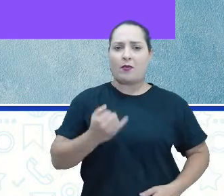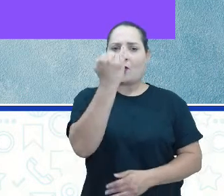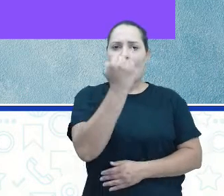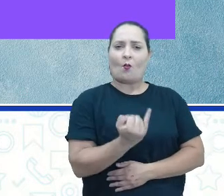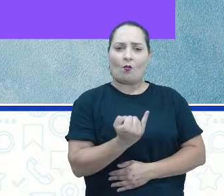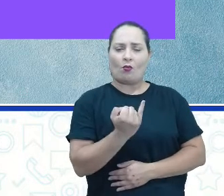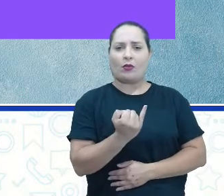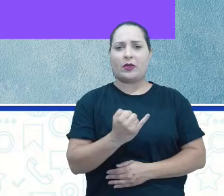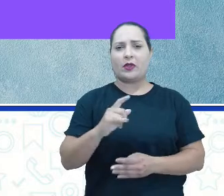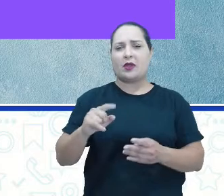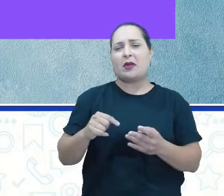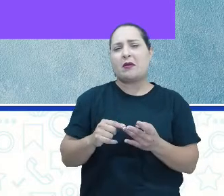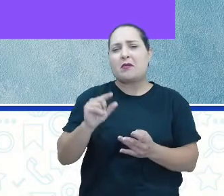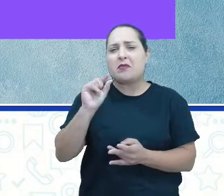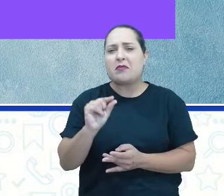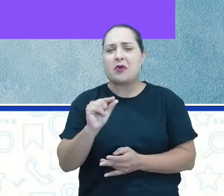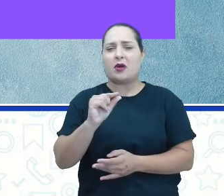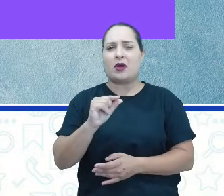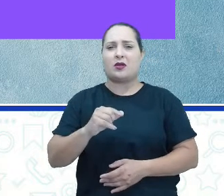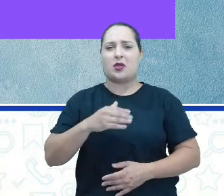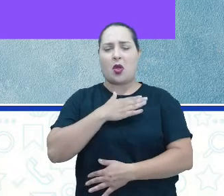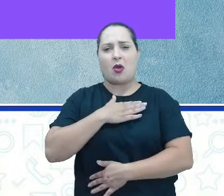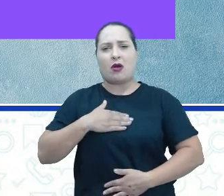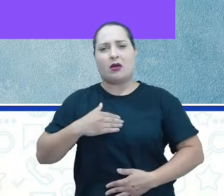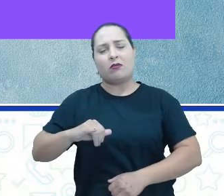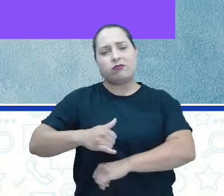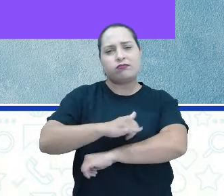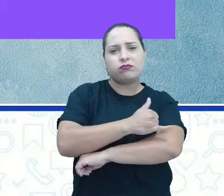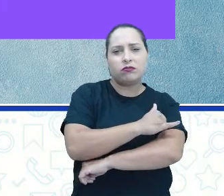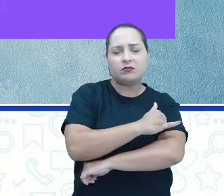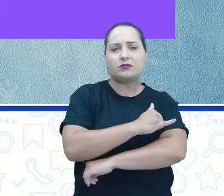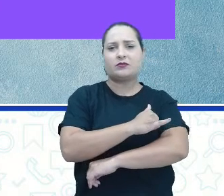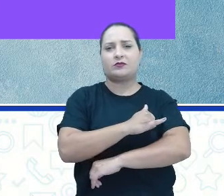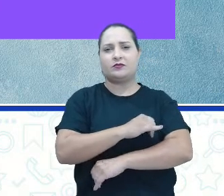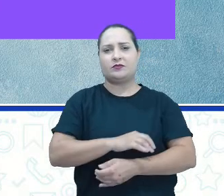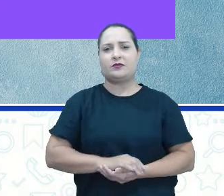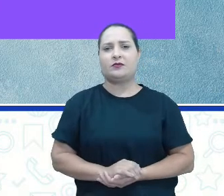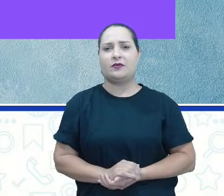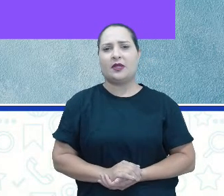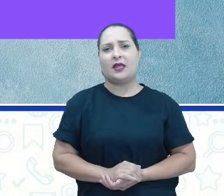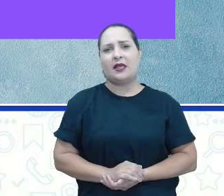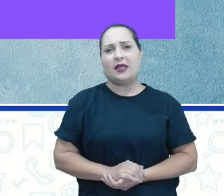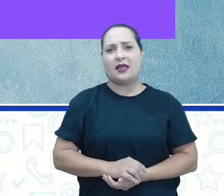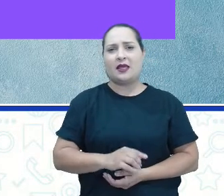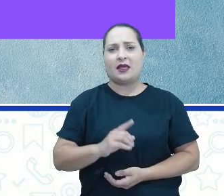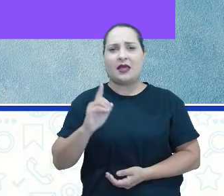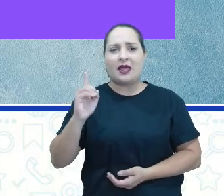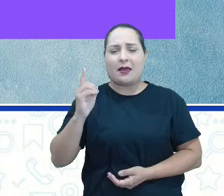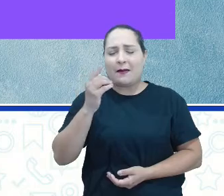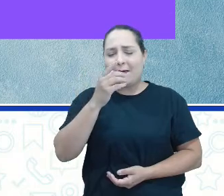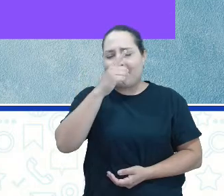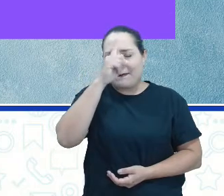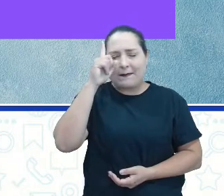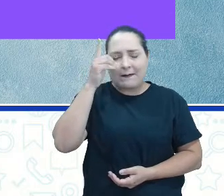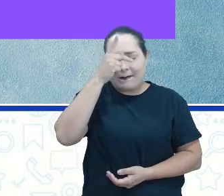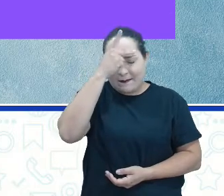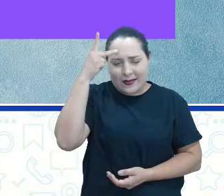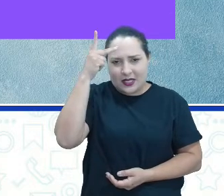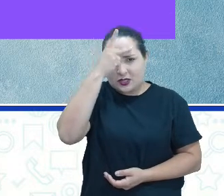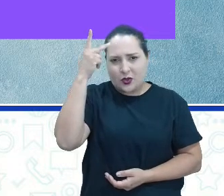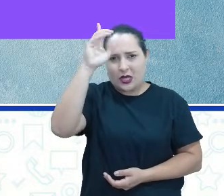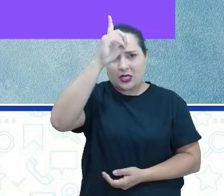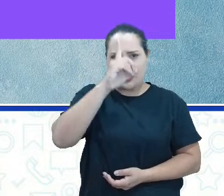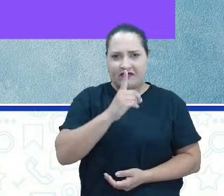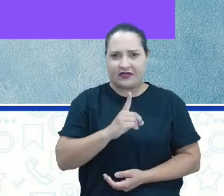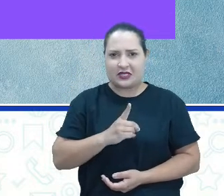gordo. Além disso, é muito rara a presença de pessoas com deficiência na publicidade, a não